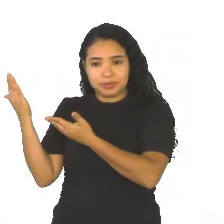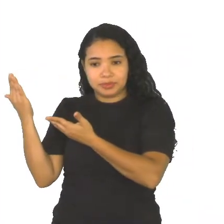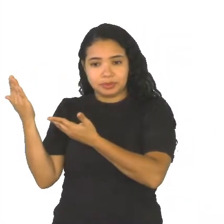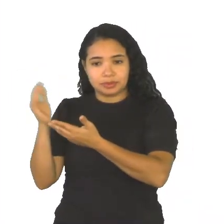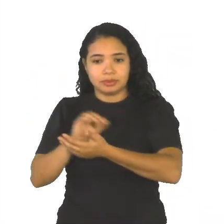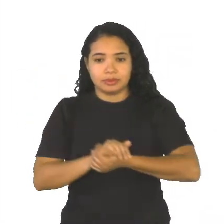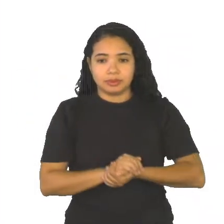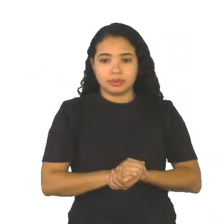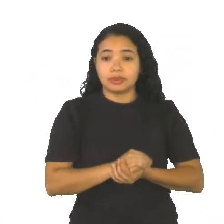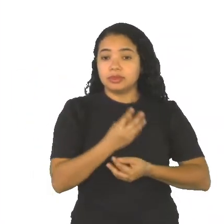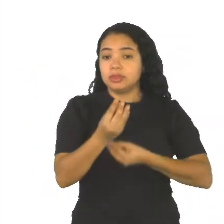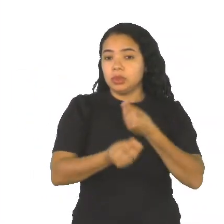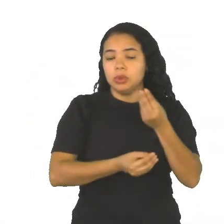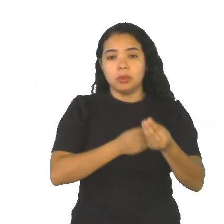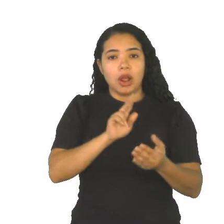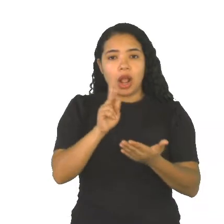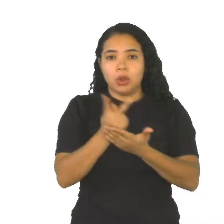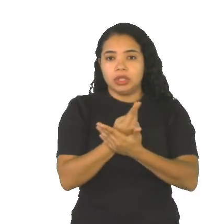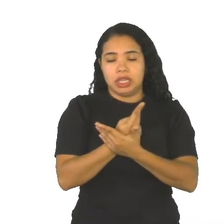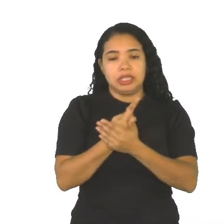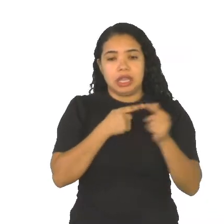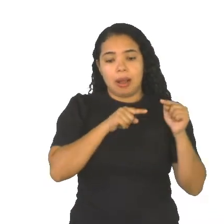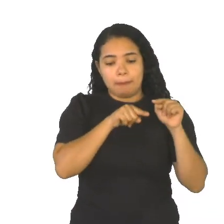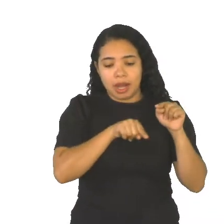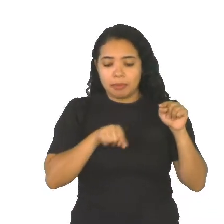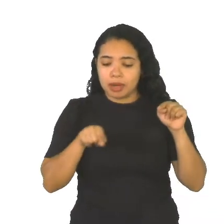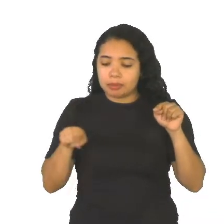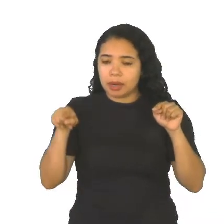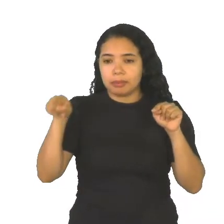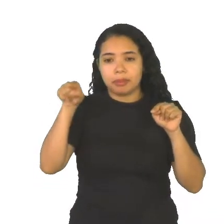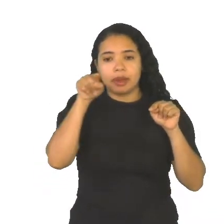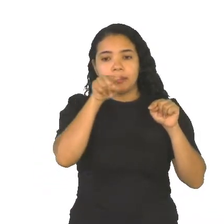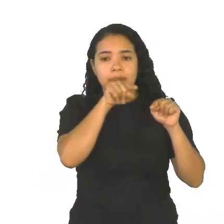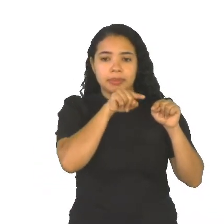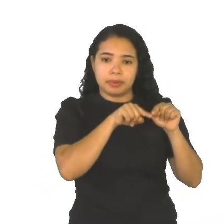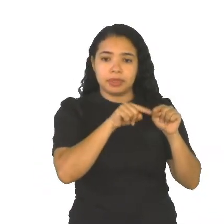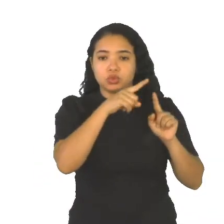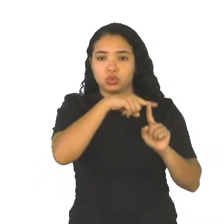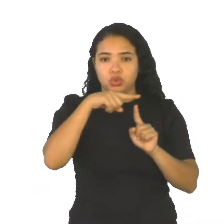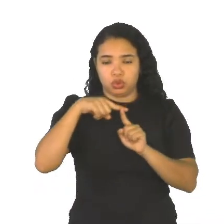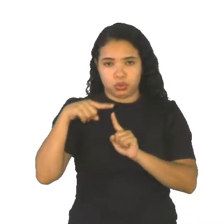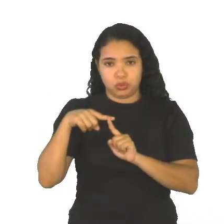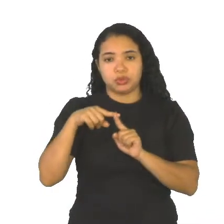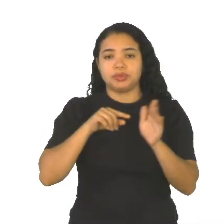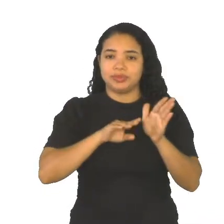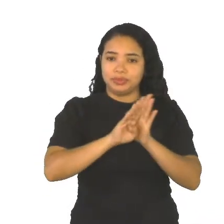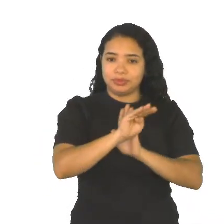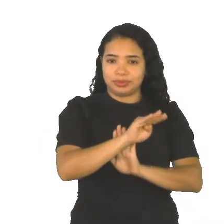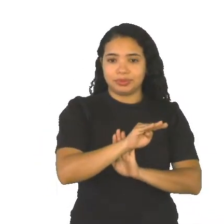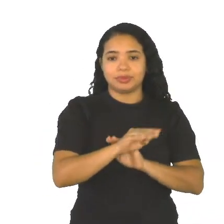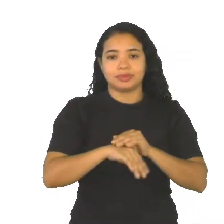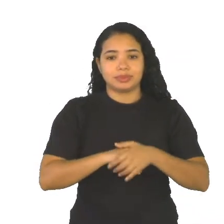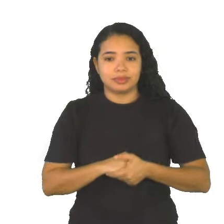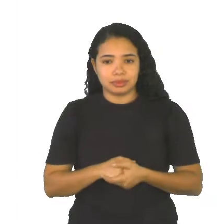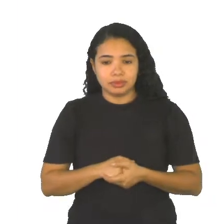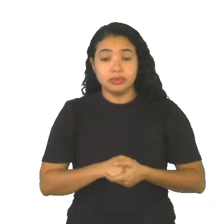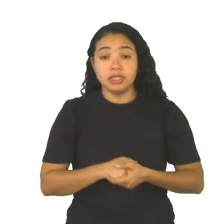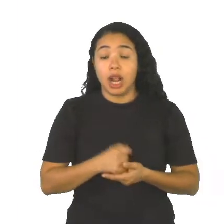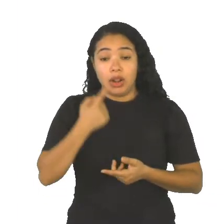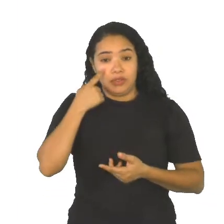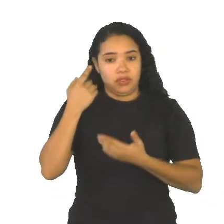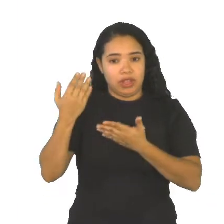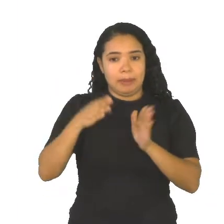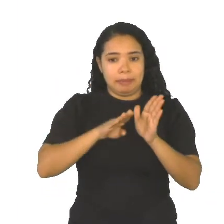de reprodução e alguma forma de um tipo de bactéria, tá? A reprodução da bactéria é uma